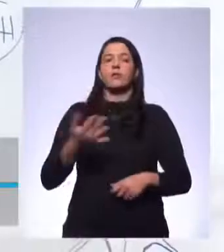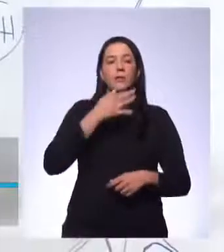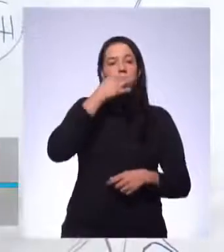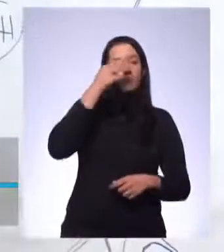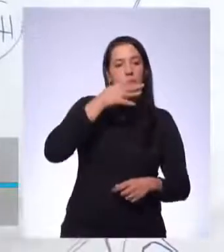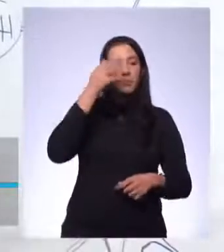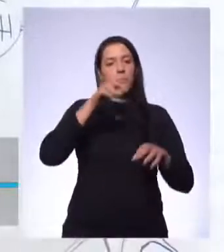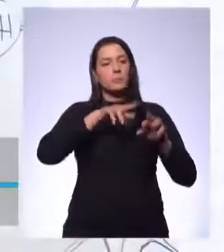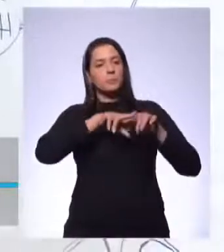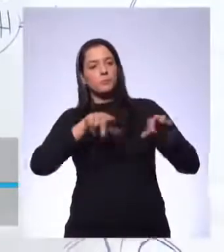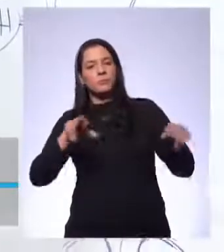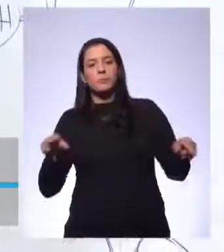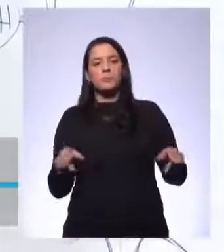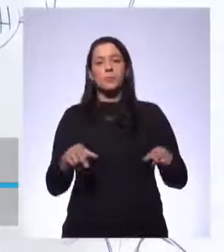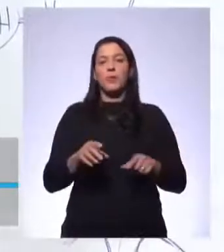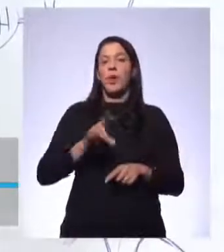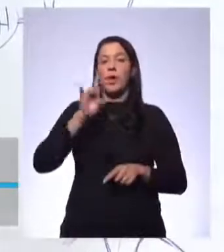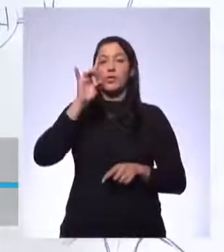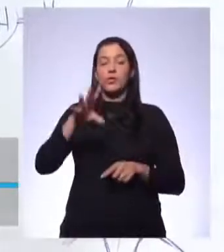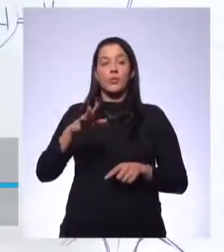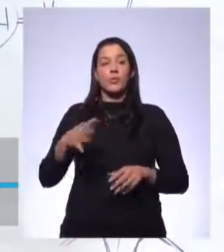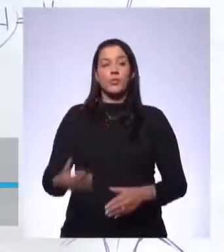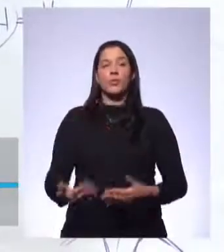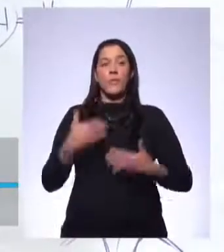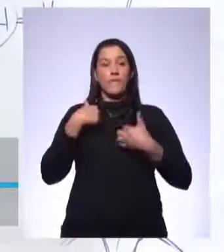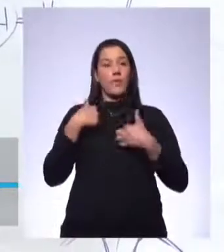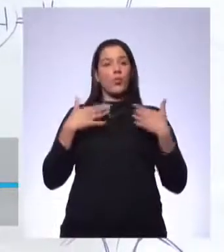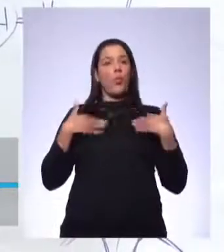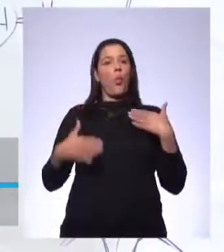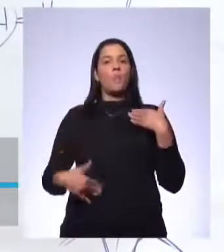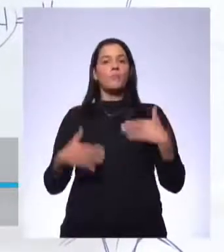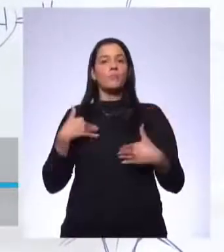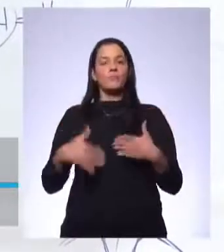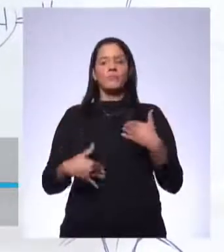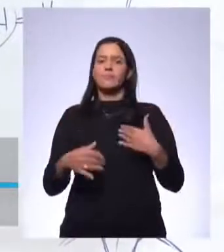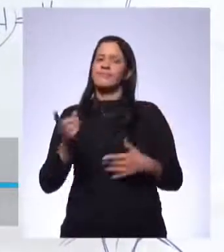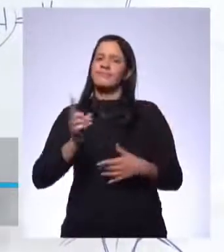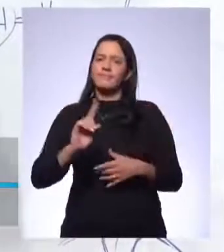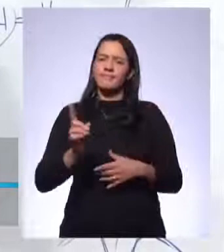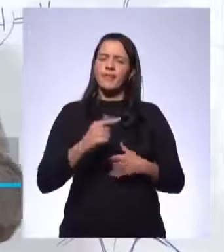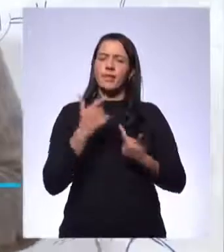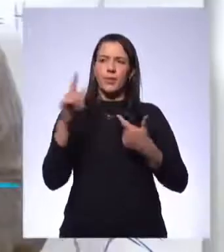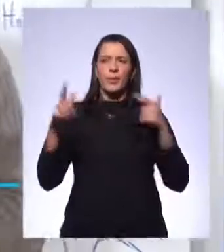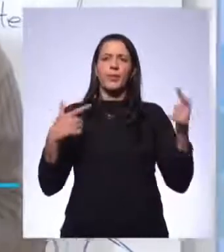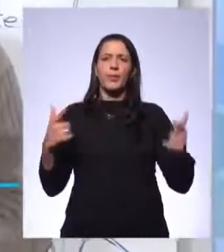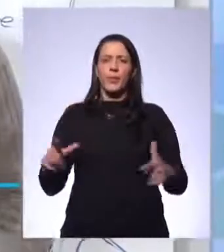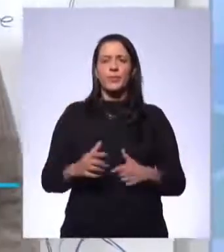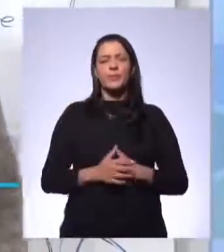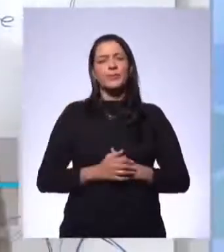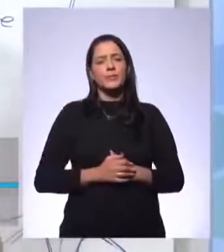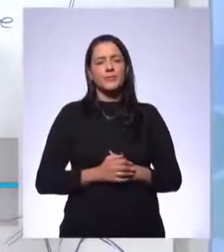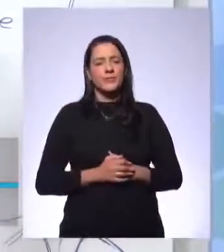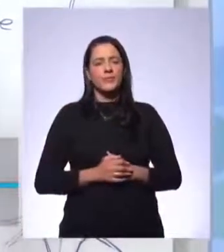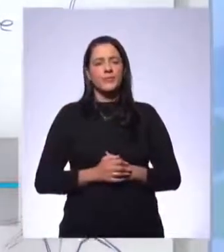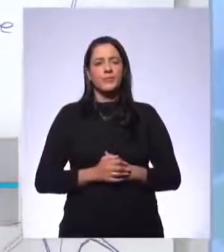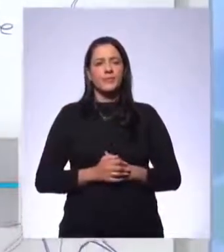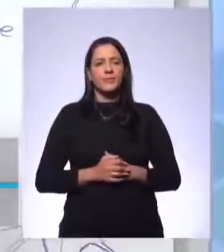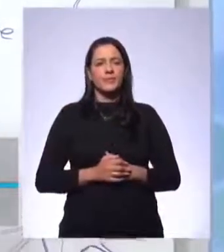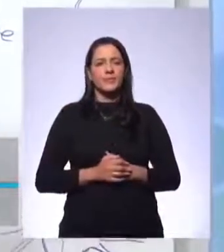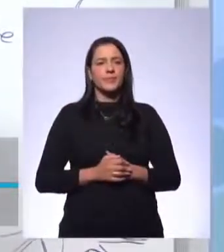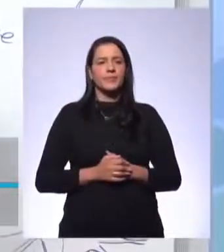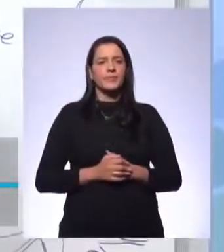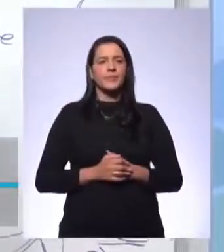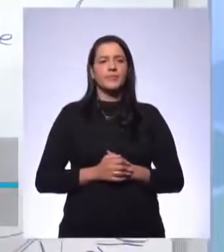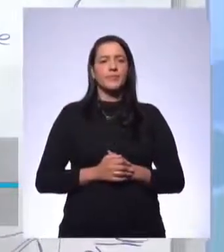plantas, não é só a nossa. Ah, é bom para hidratar o meu corpo. Você está pensando egoisticamente aí, rapaz, cuidado. Aliás, que a gente falando